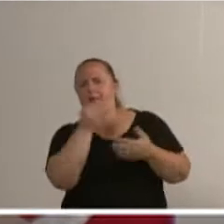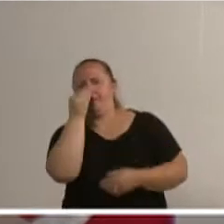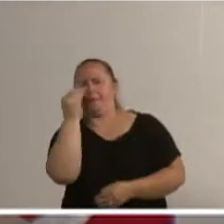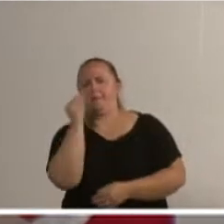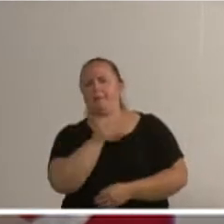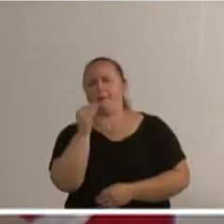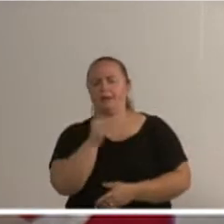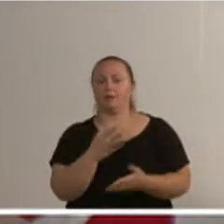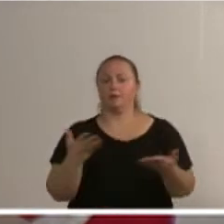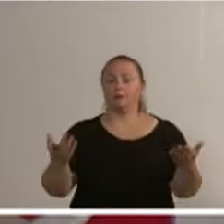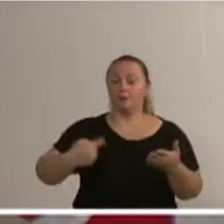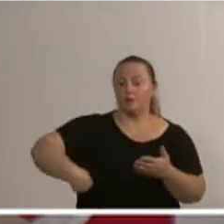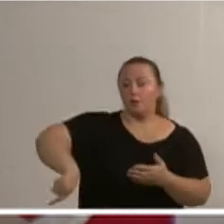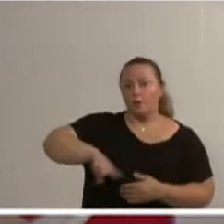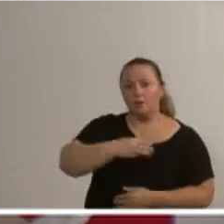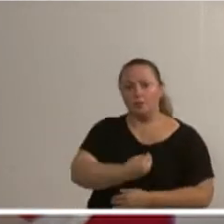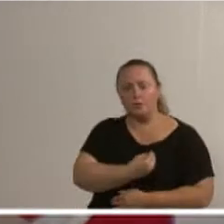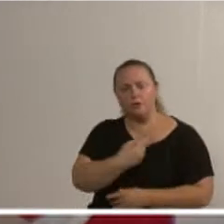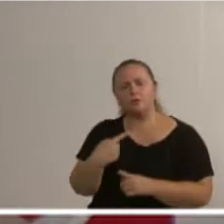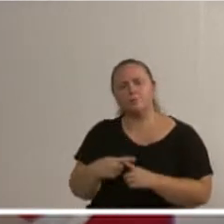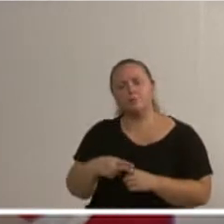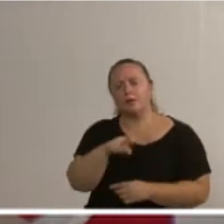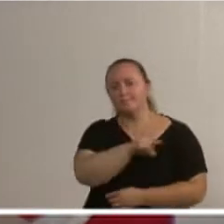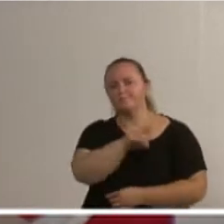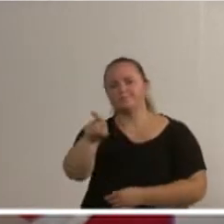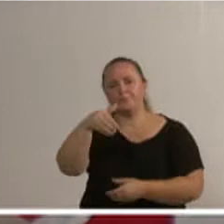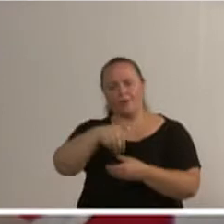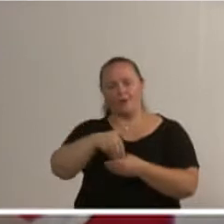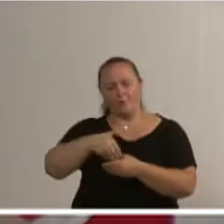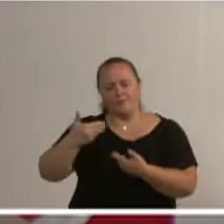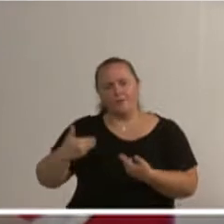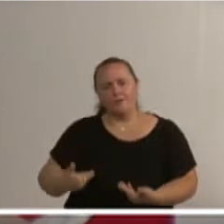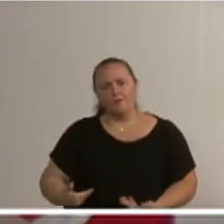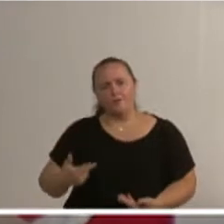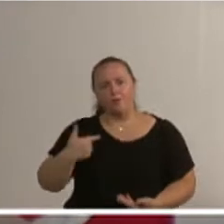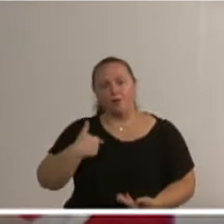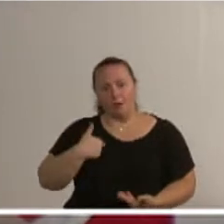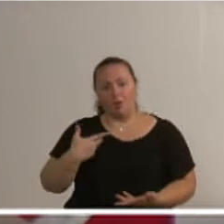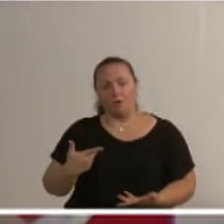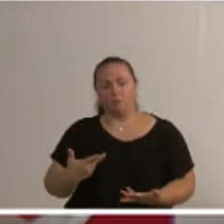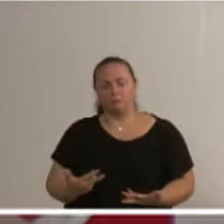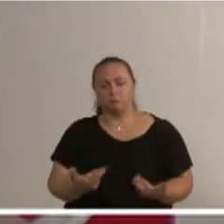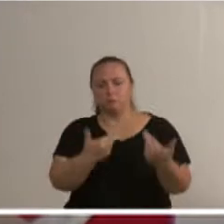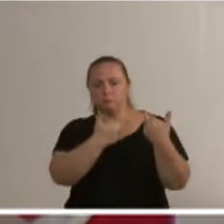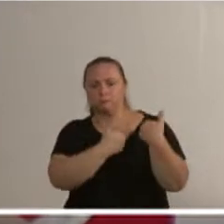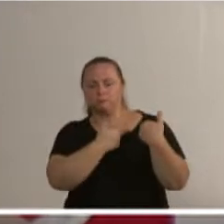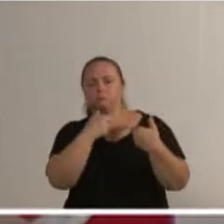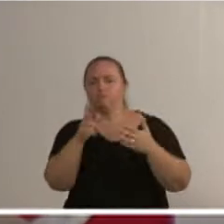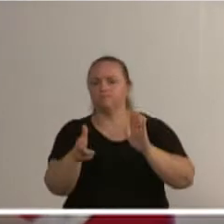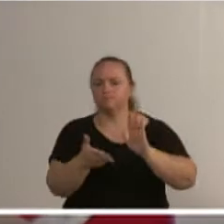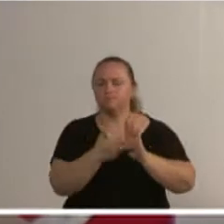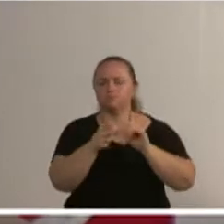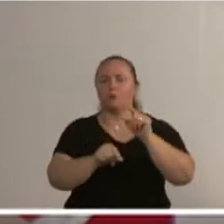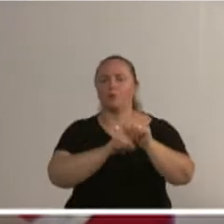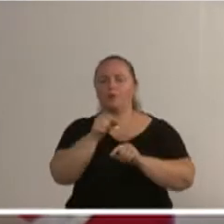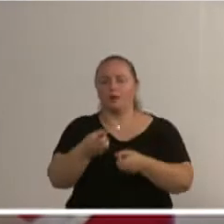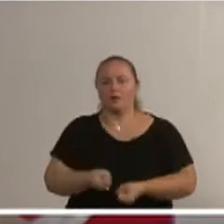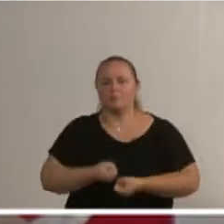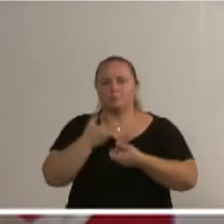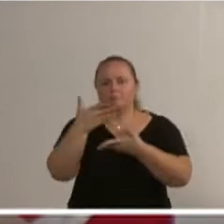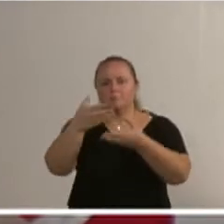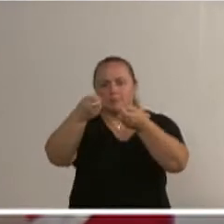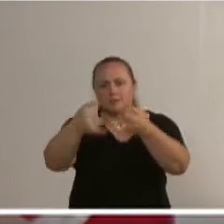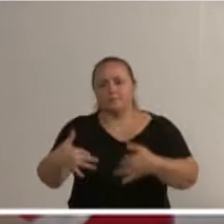aqui. Nós estamos aqui porque nós devemos esclarecimento para vocês. É por isso que nós fizemos, em conjunto, essa